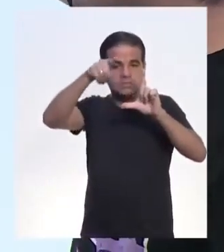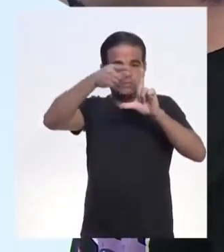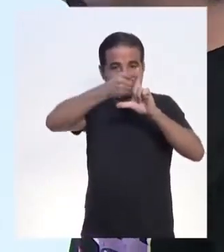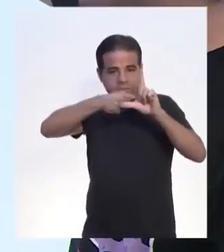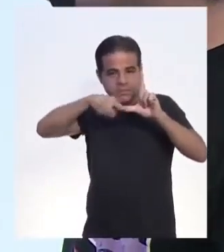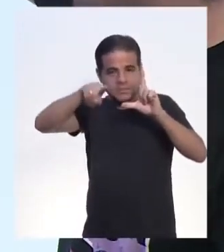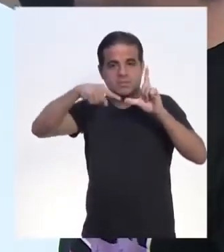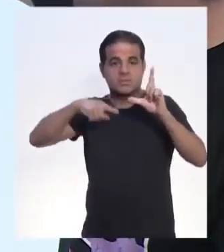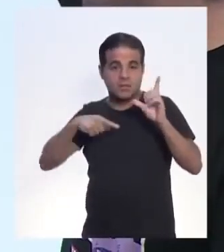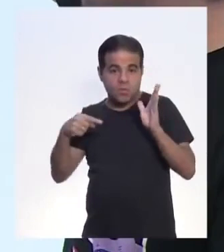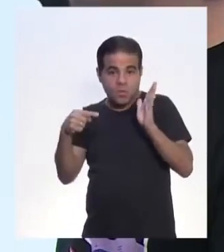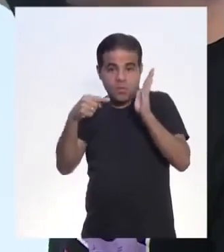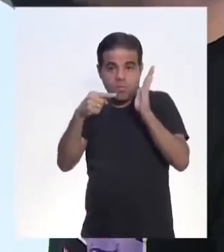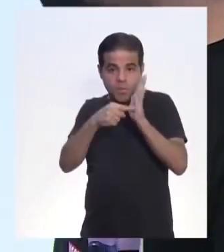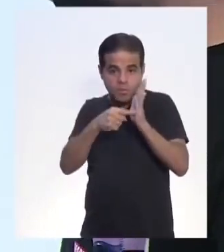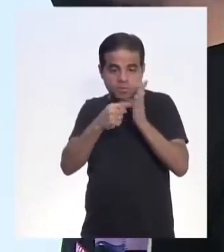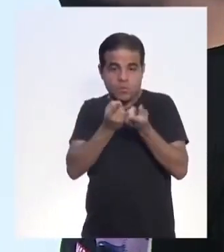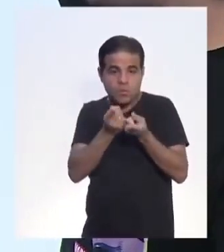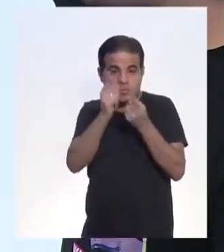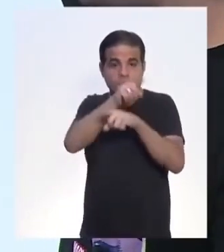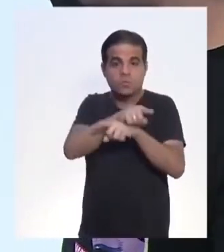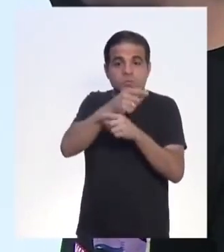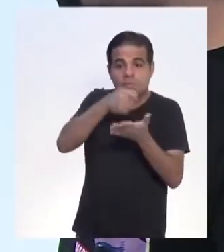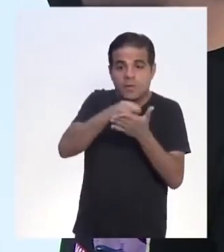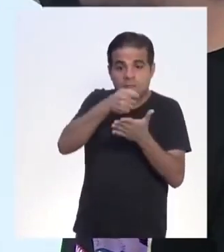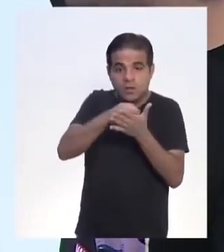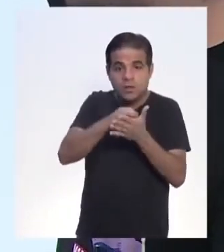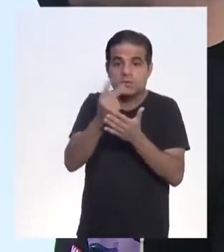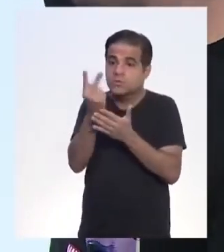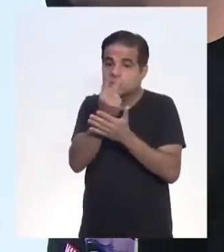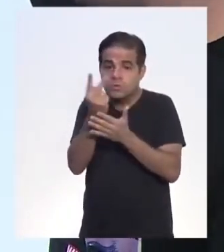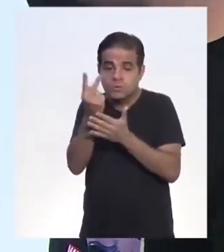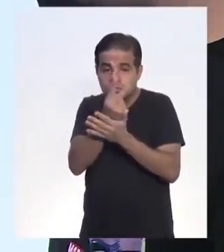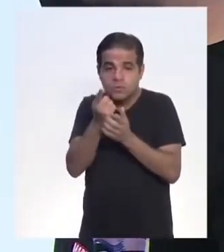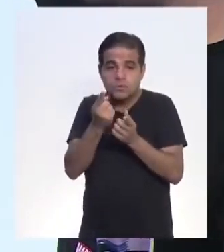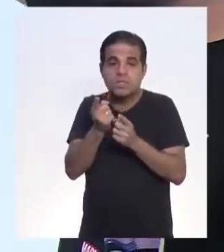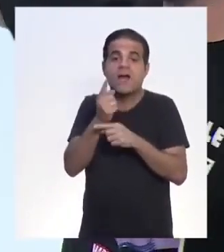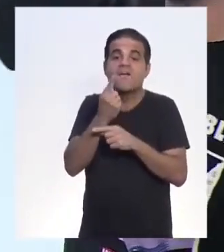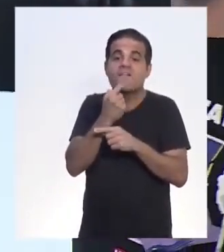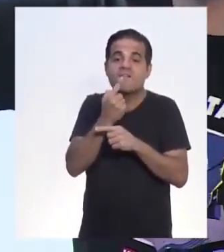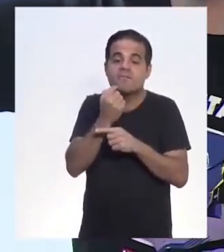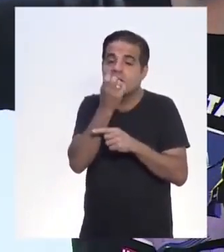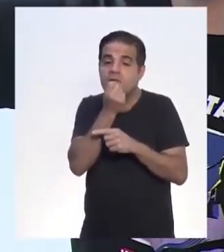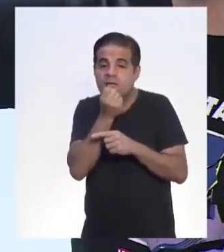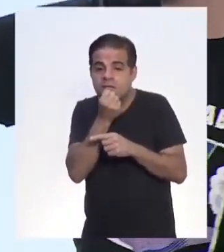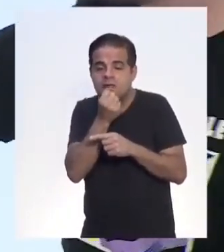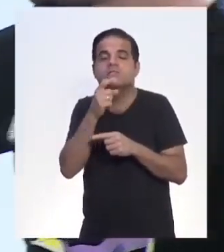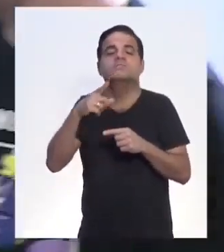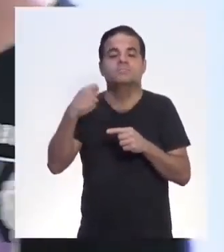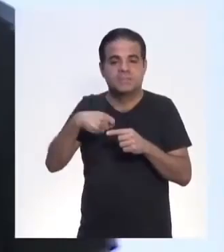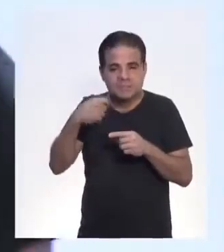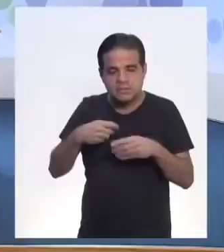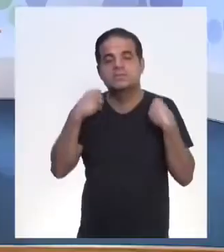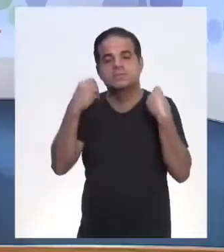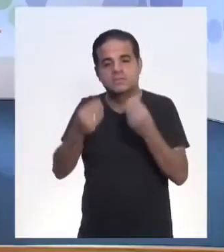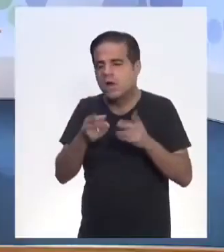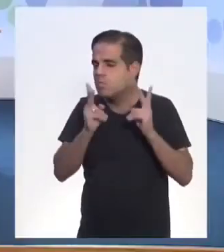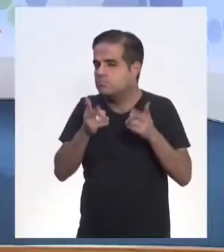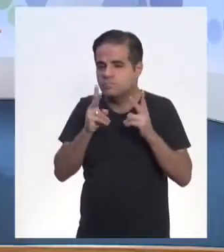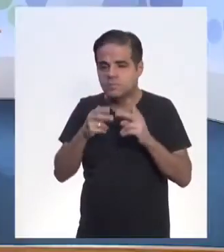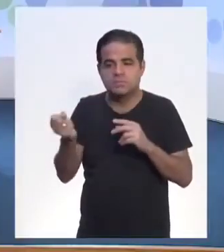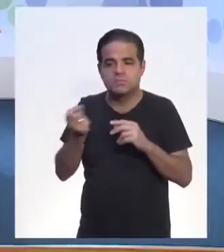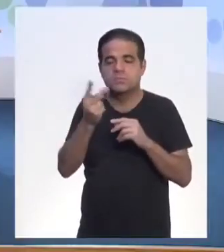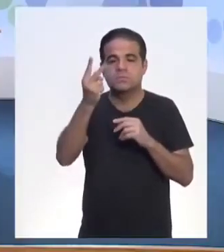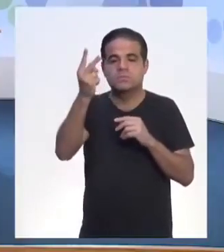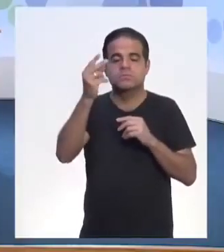ponto oposto pelo vértice. Obrigatoriamente, esses dois aqui, em vermelho e laranja, também tem que dar o mesmo valor. Vamos tentar fazer